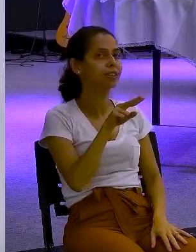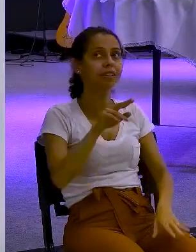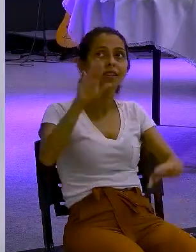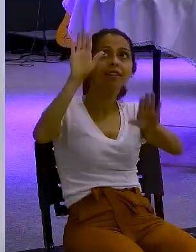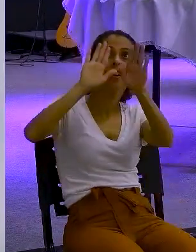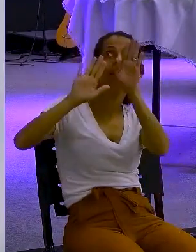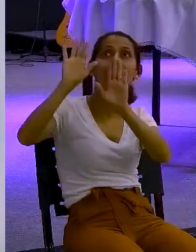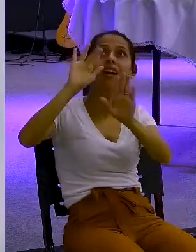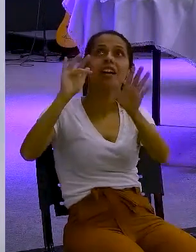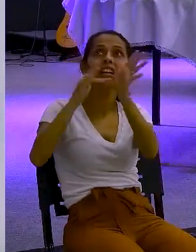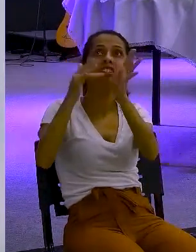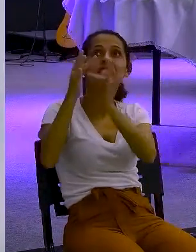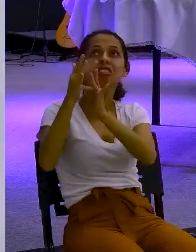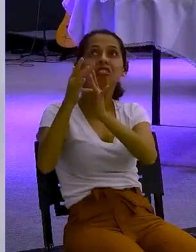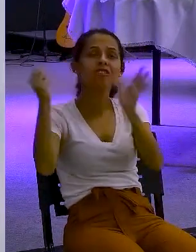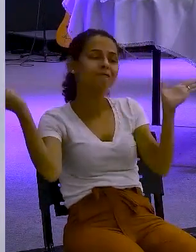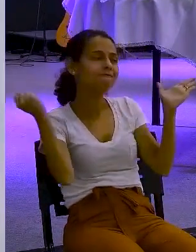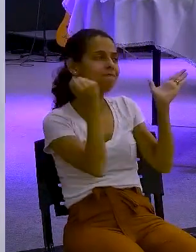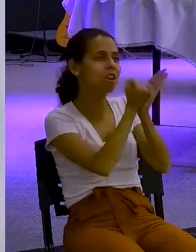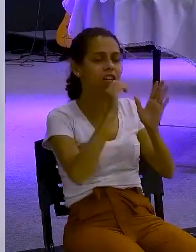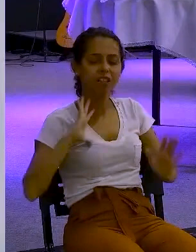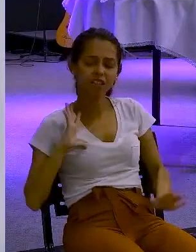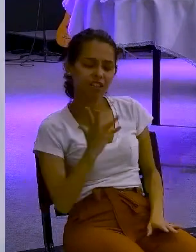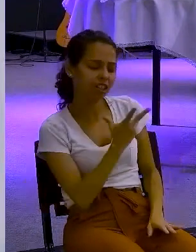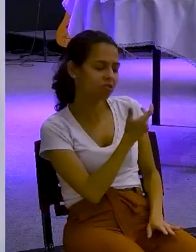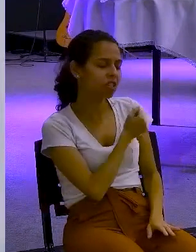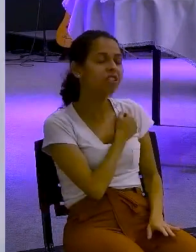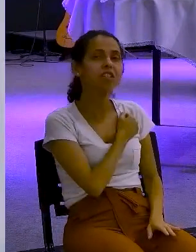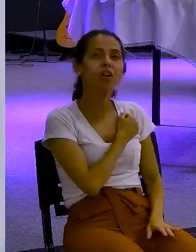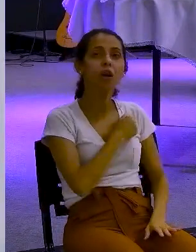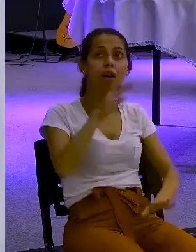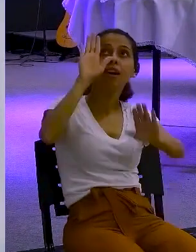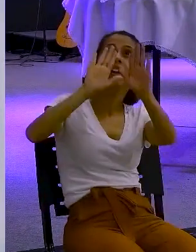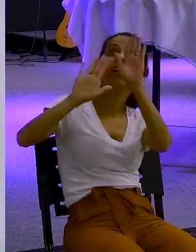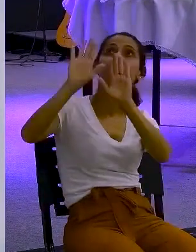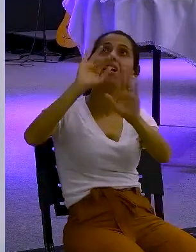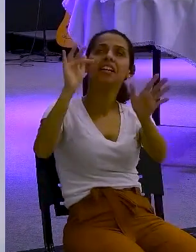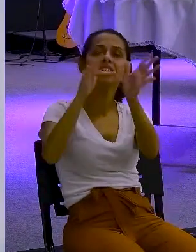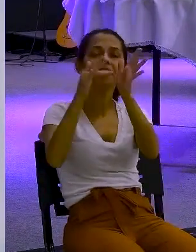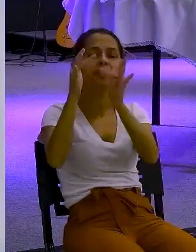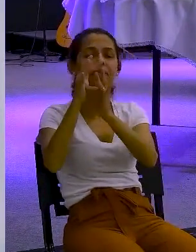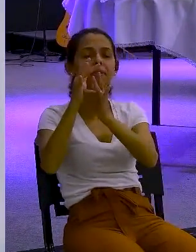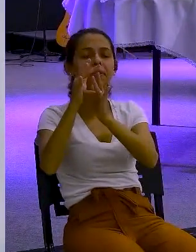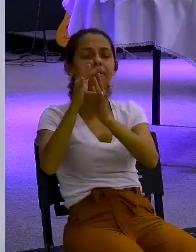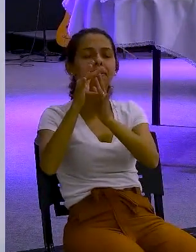Jesus é sinal de salvação. A presença de Jesus traz alegria.